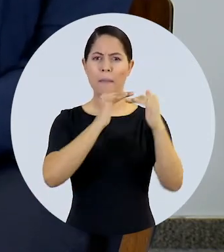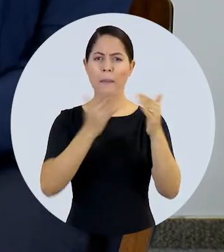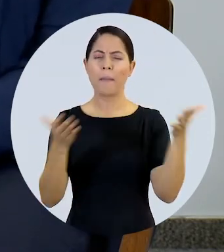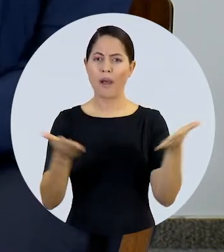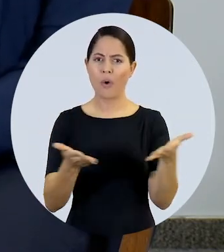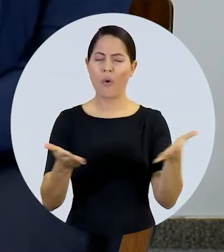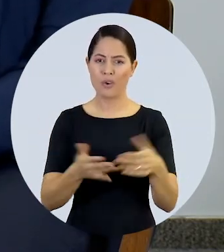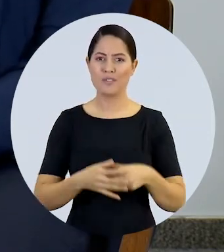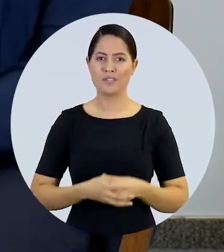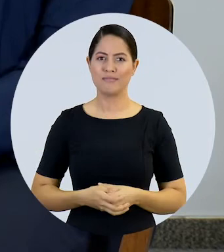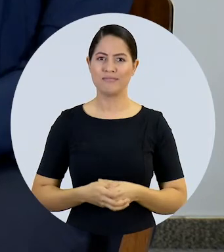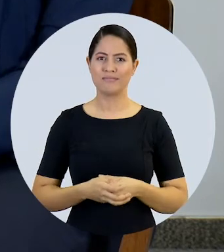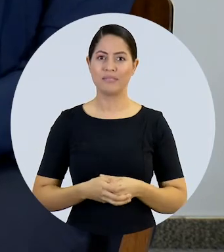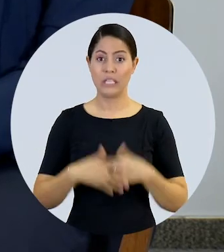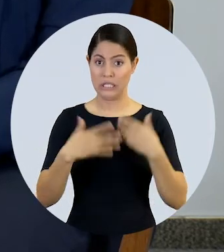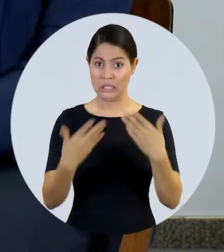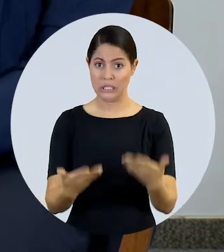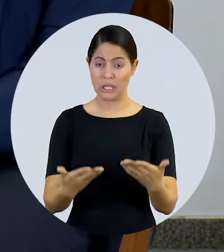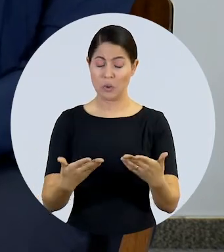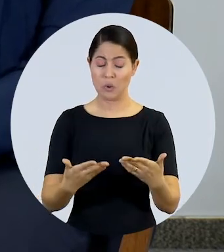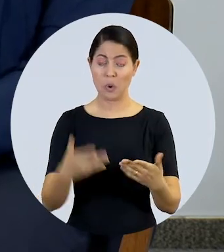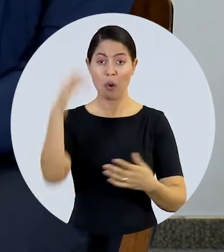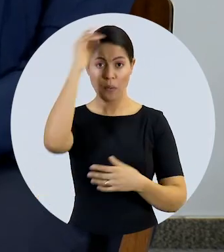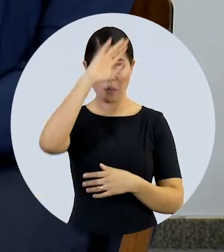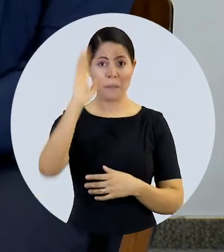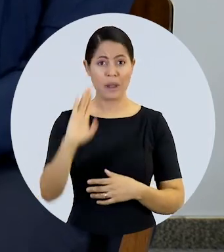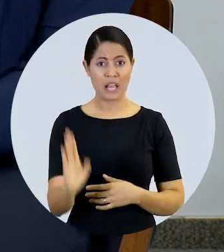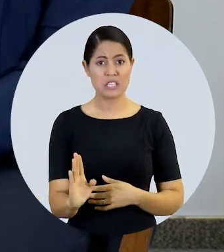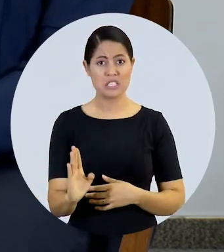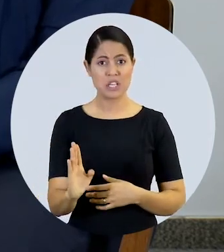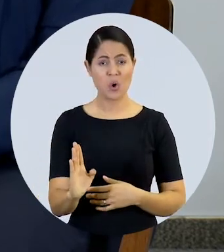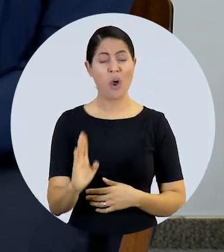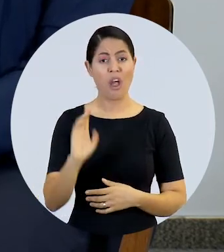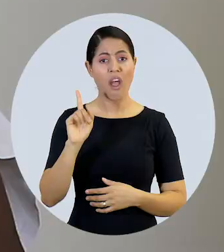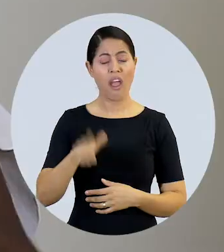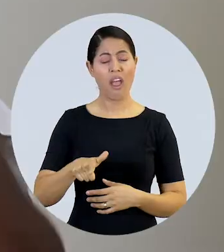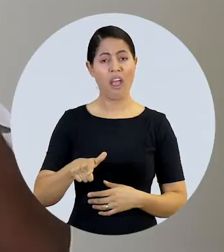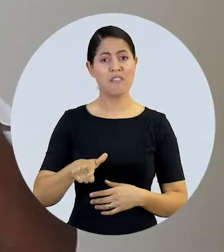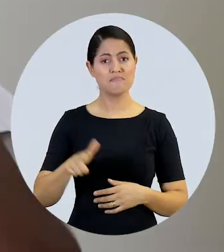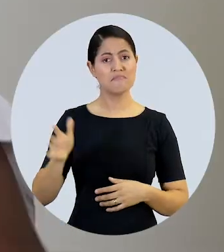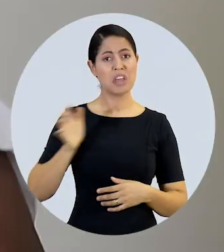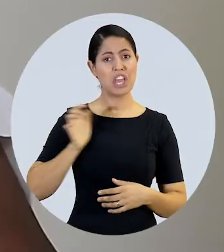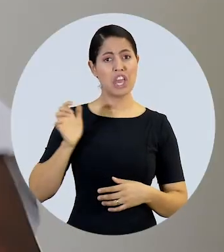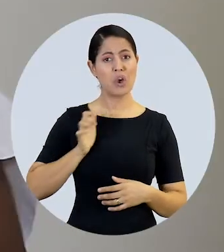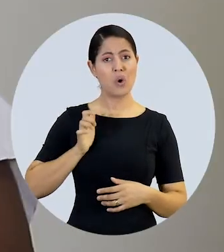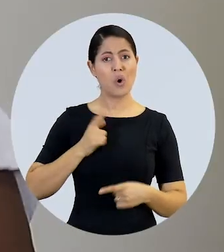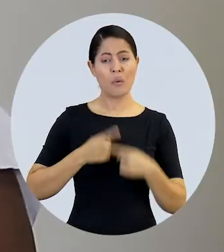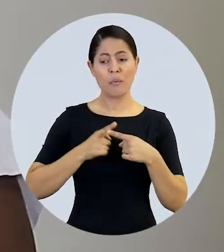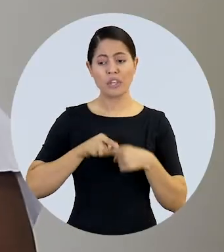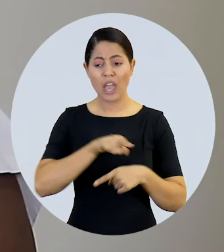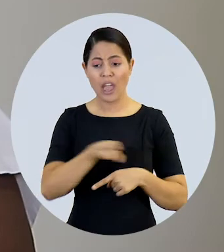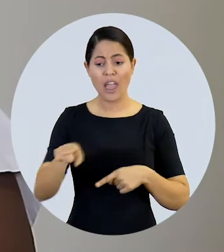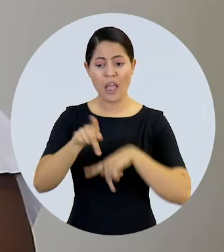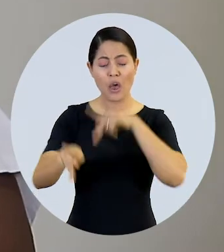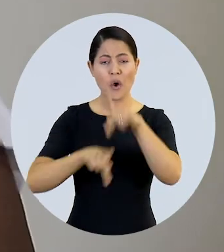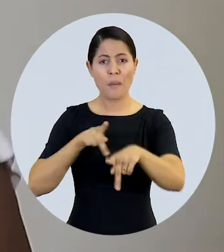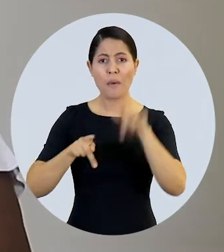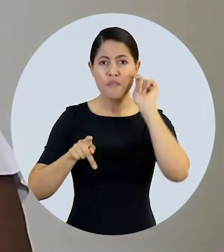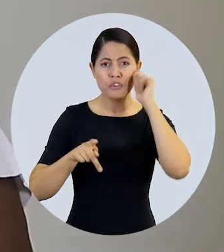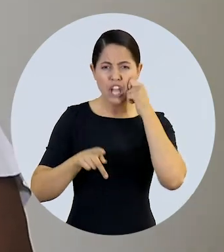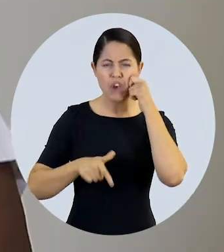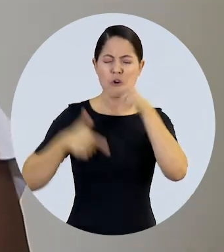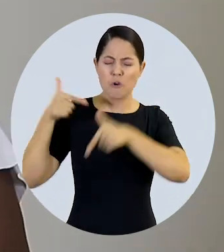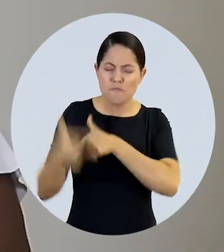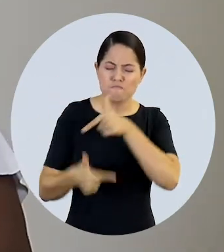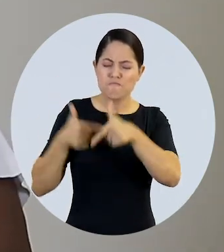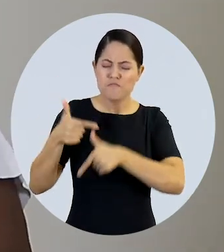para que essa nação pudesse ser o que ela é hoje? O Brasil é rico sobre o sangue e o suor do povo negro, gente. Não